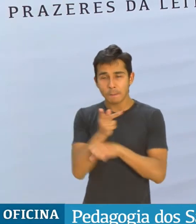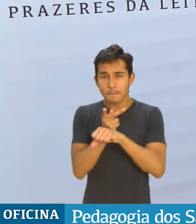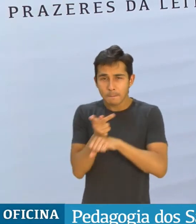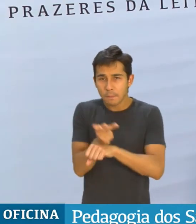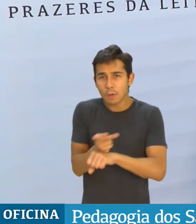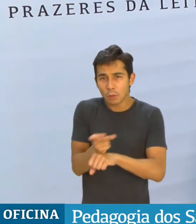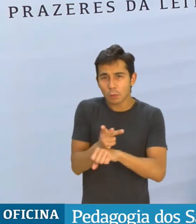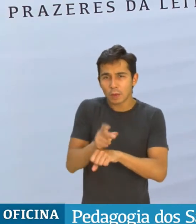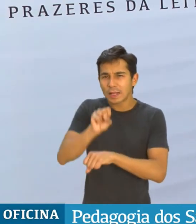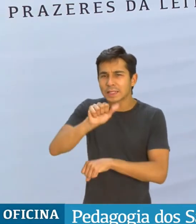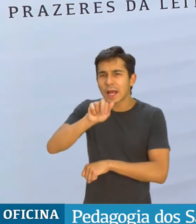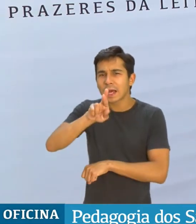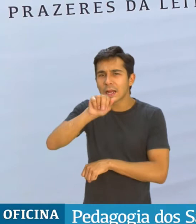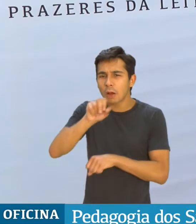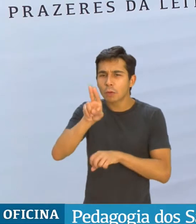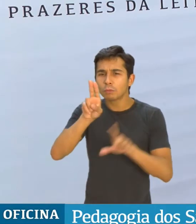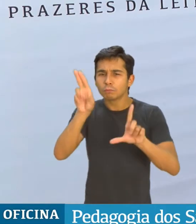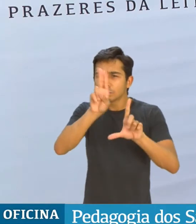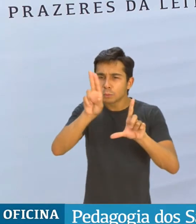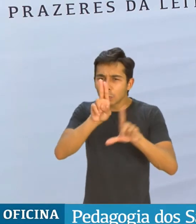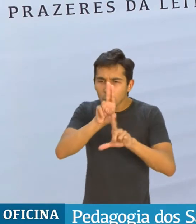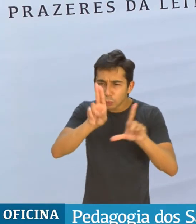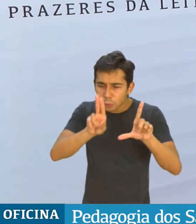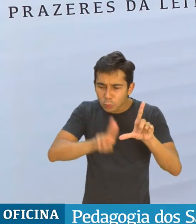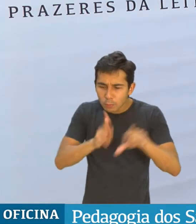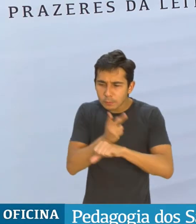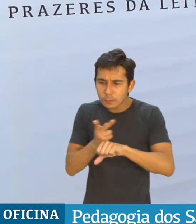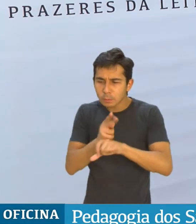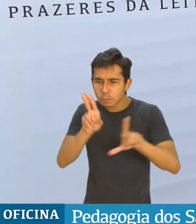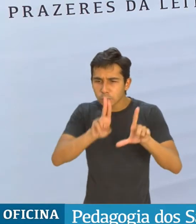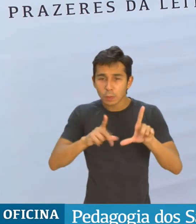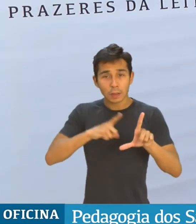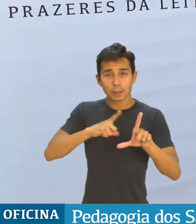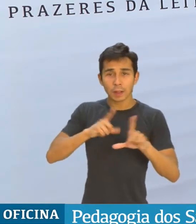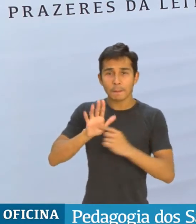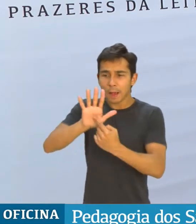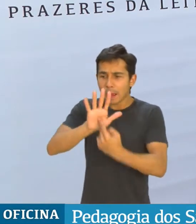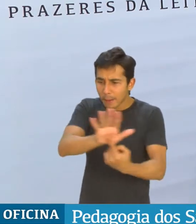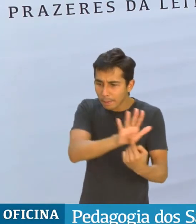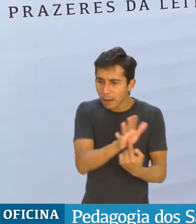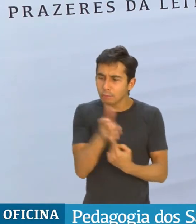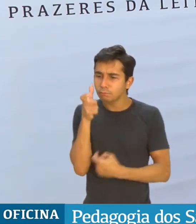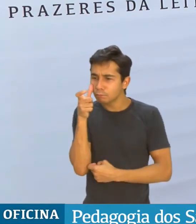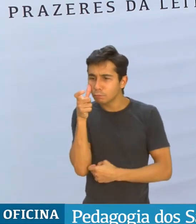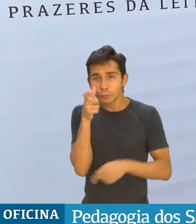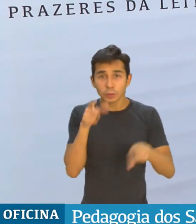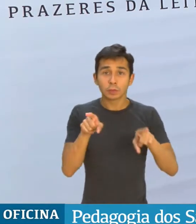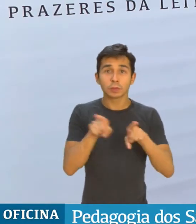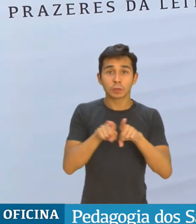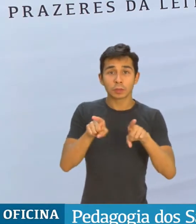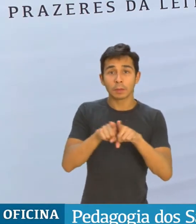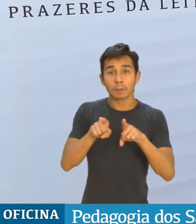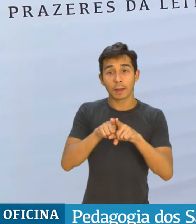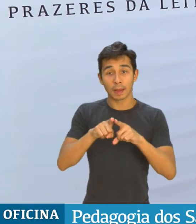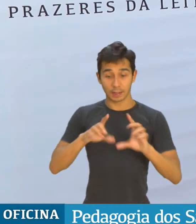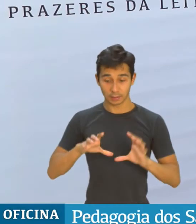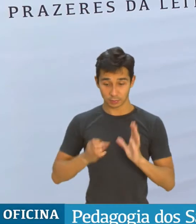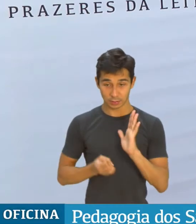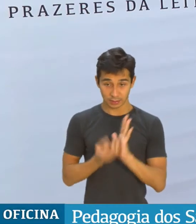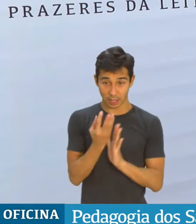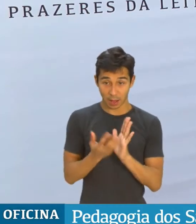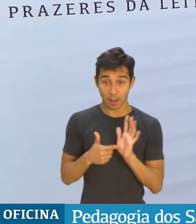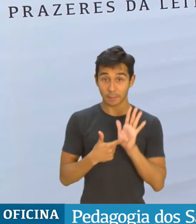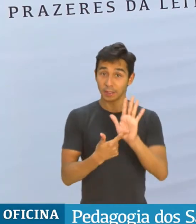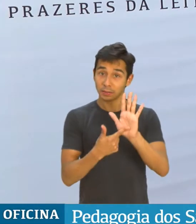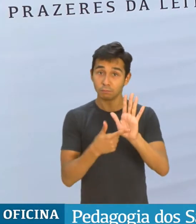mais específico, você vai encontrar uma gama, desde pessoas se apresentando, claro, como fazendo uma apresentação geral do sarau.